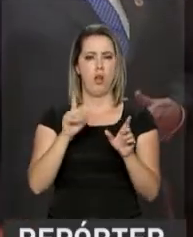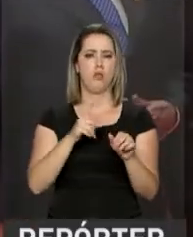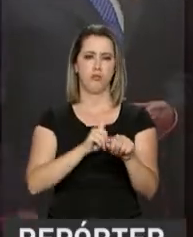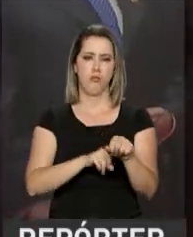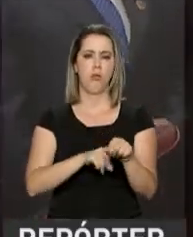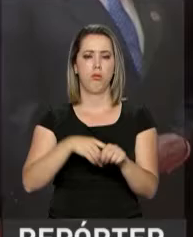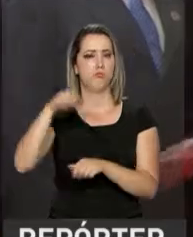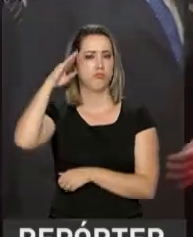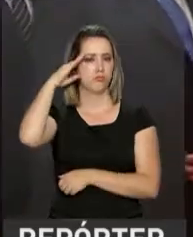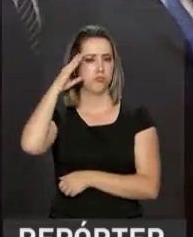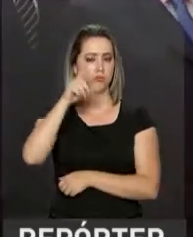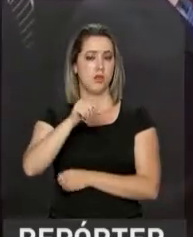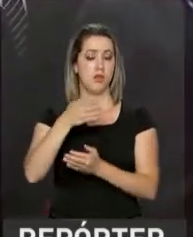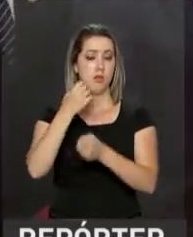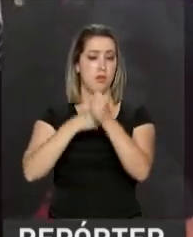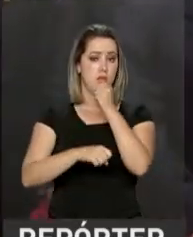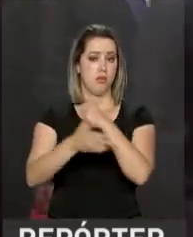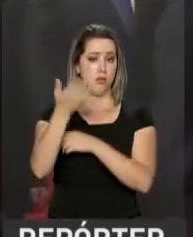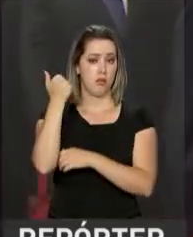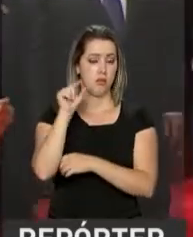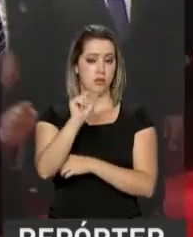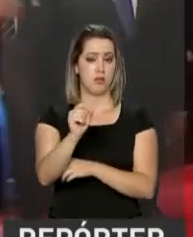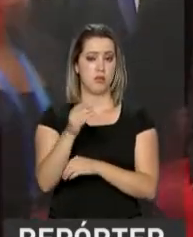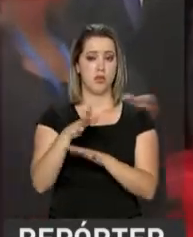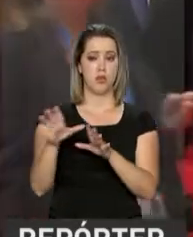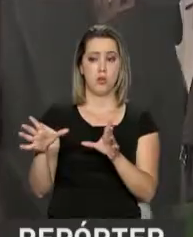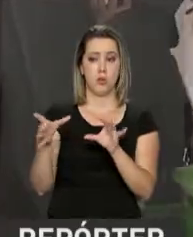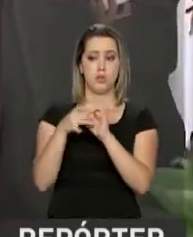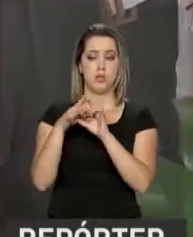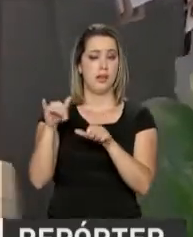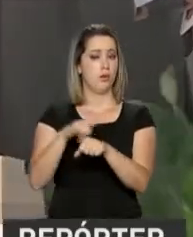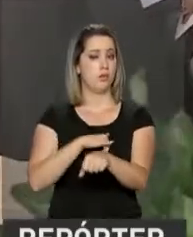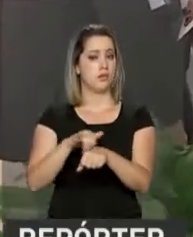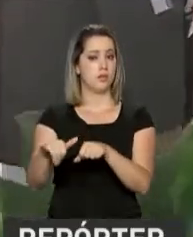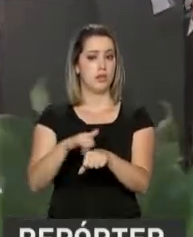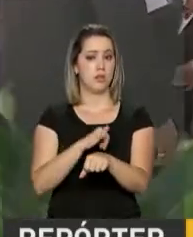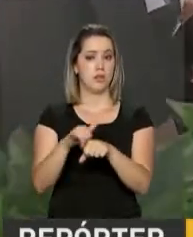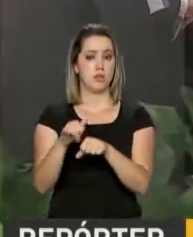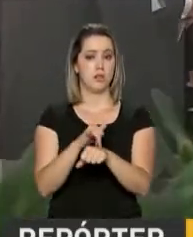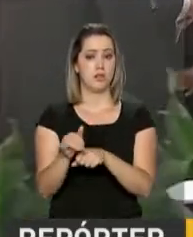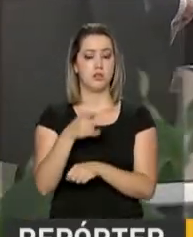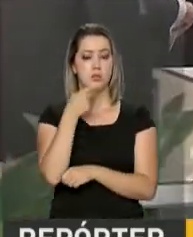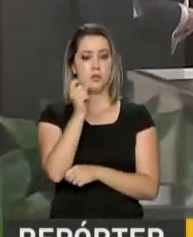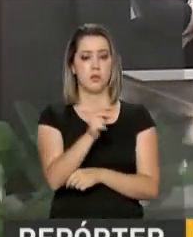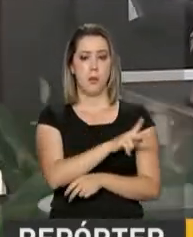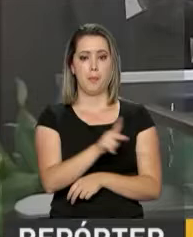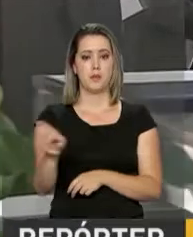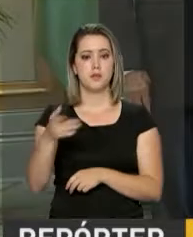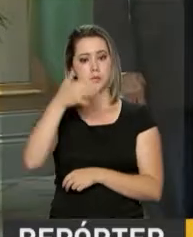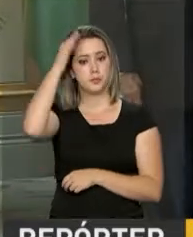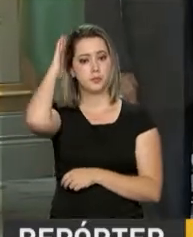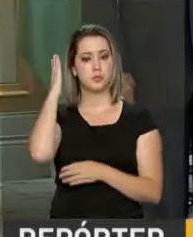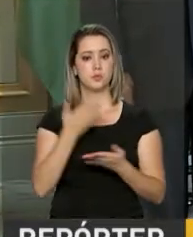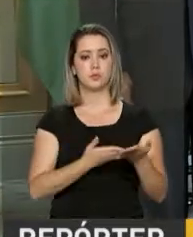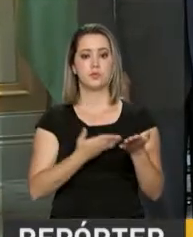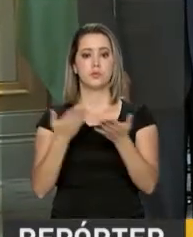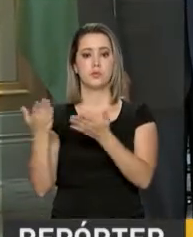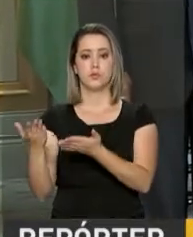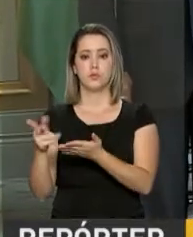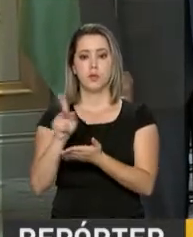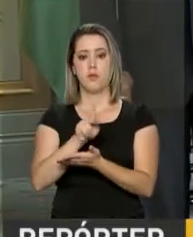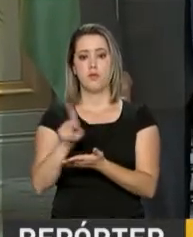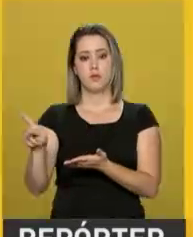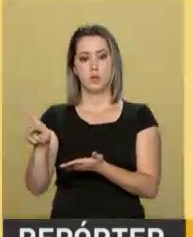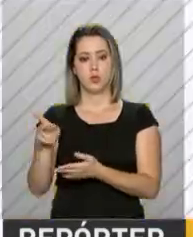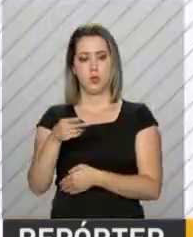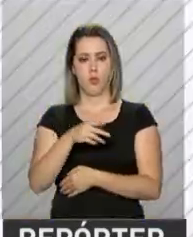década passada ganharam a condição de parceria estratégica reforçada com a visita que o presidente michel temer fez ao país no